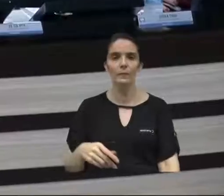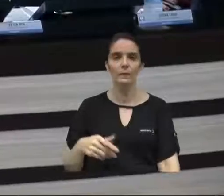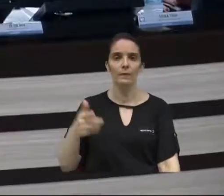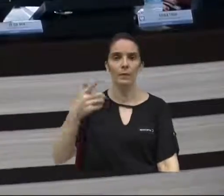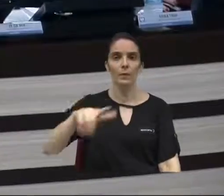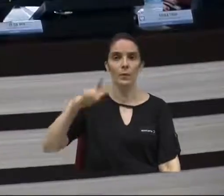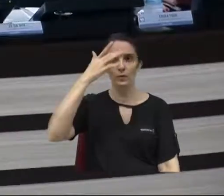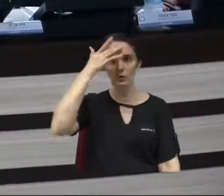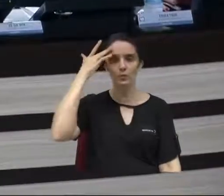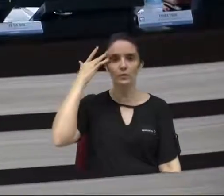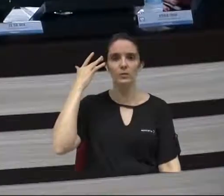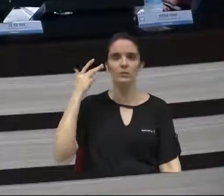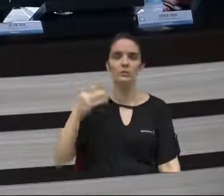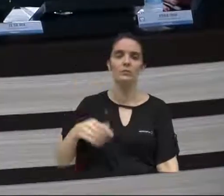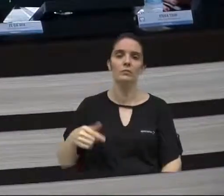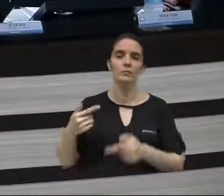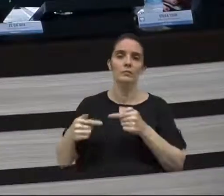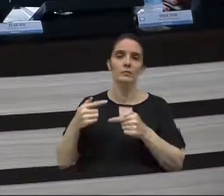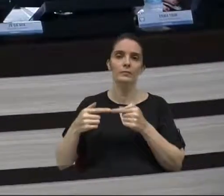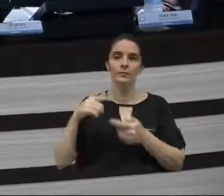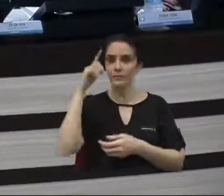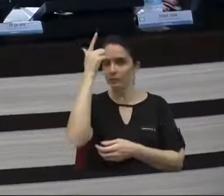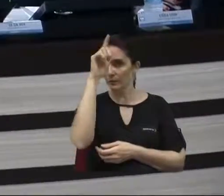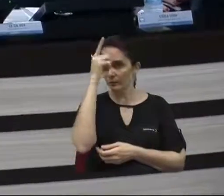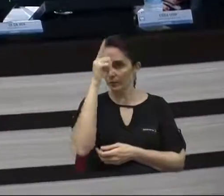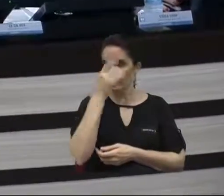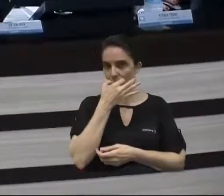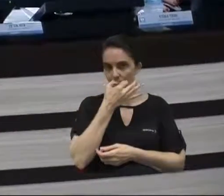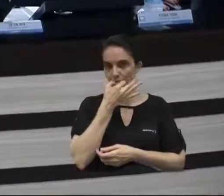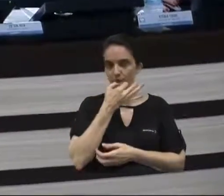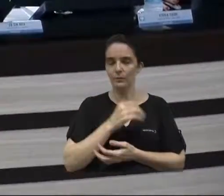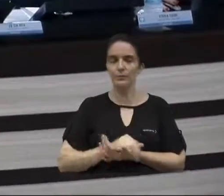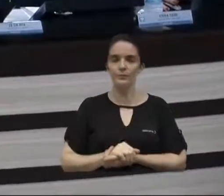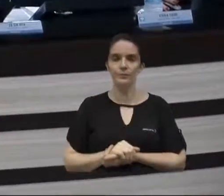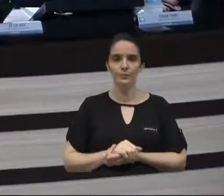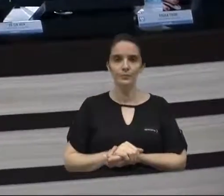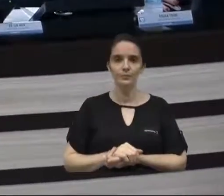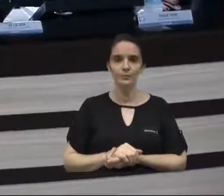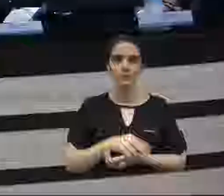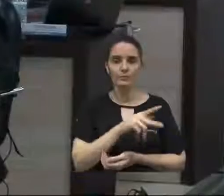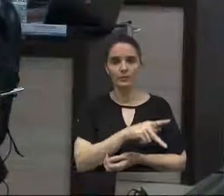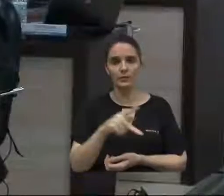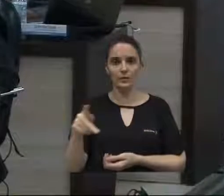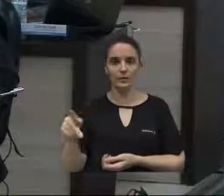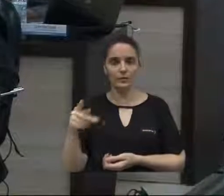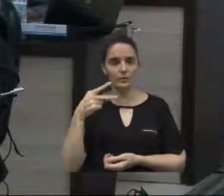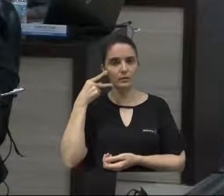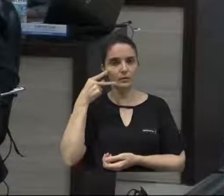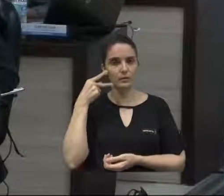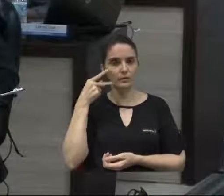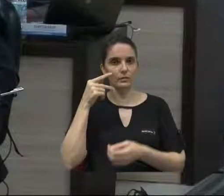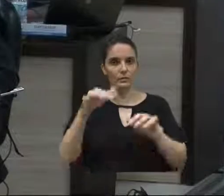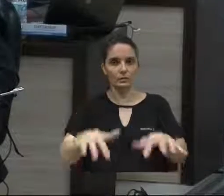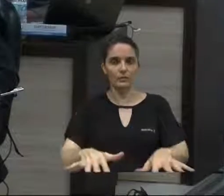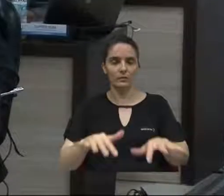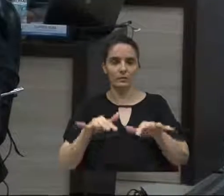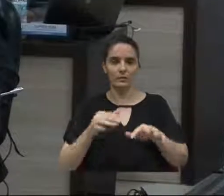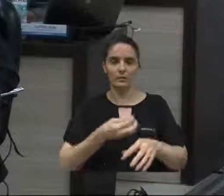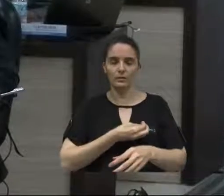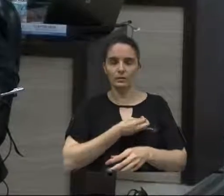deseja discutir? Eu gostaria de discutir. Com a palavra o vereador Lemão. Senhora presidente, vereadores e vereadoras, público